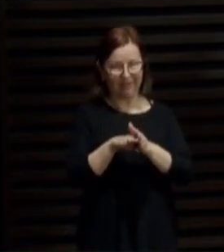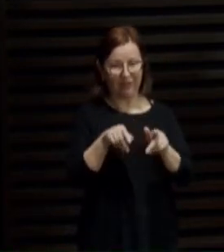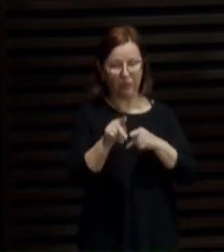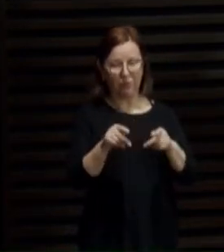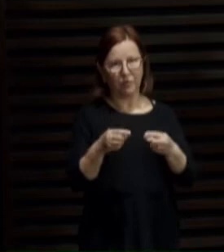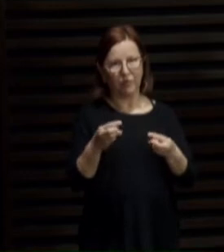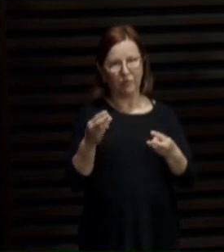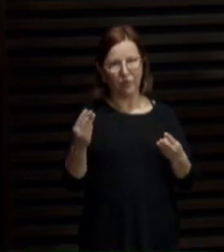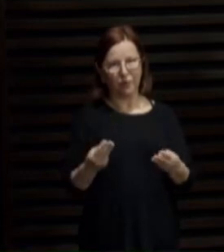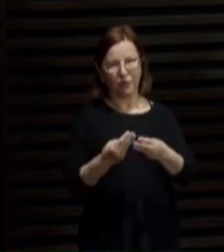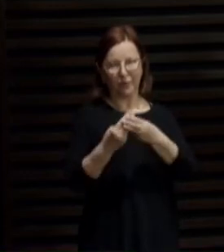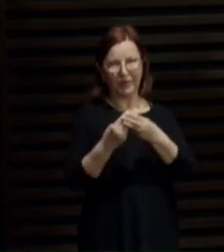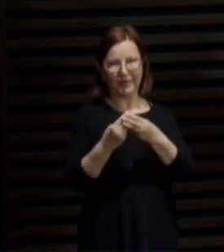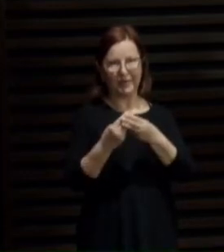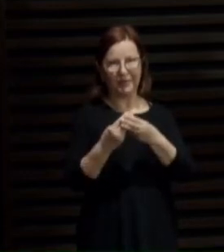ele